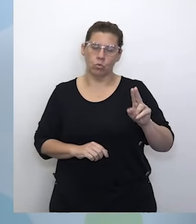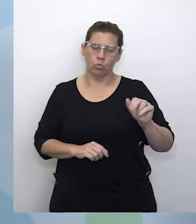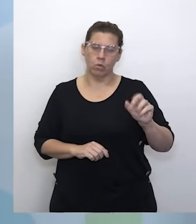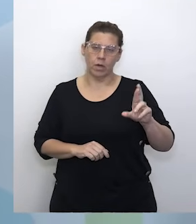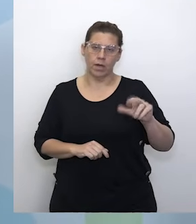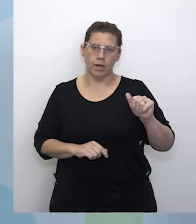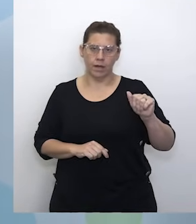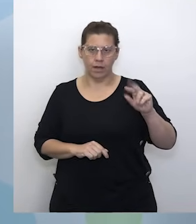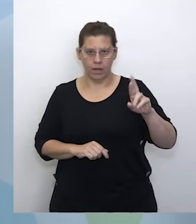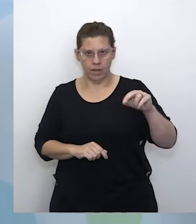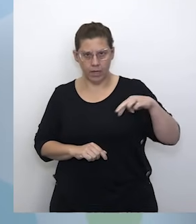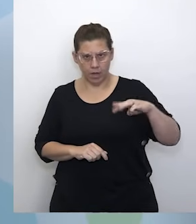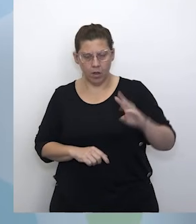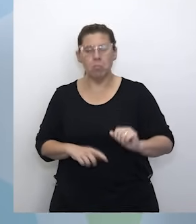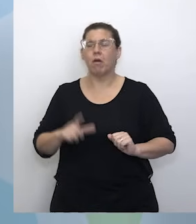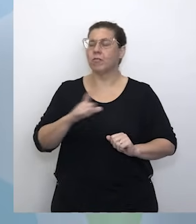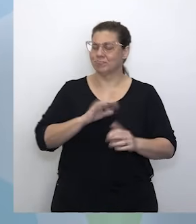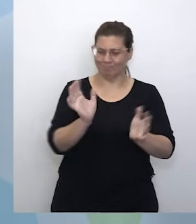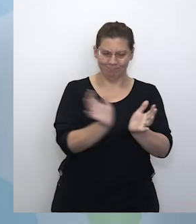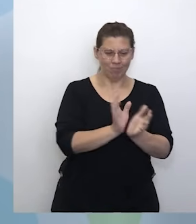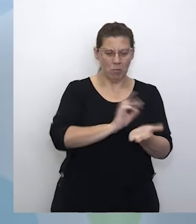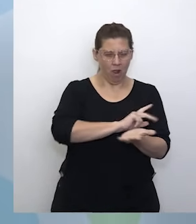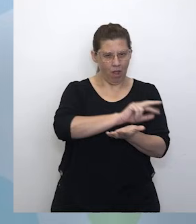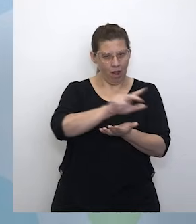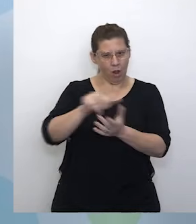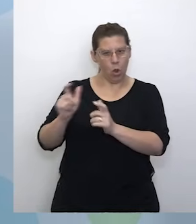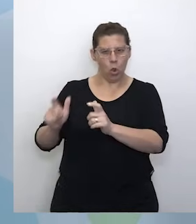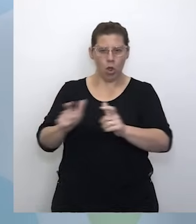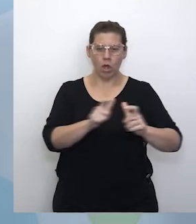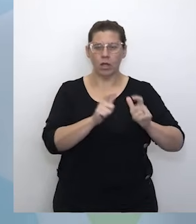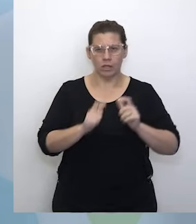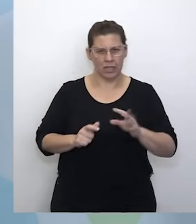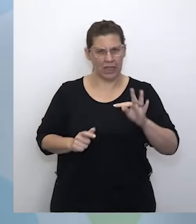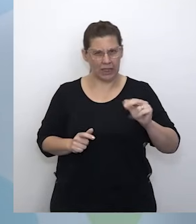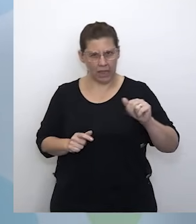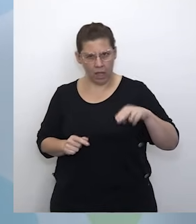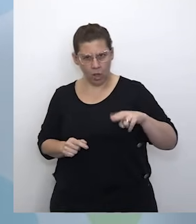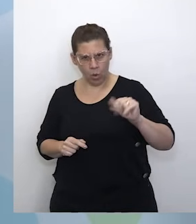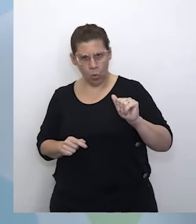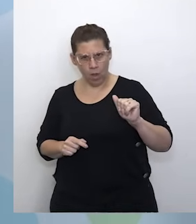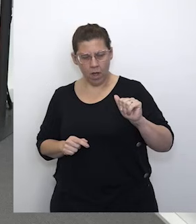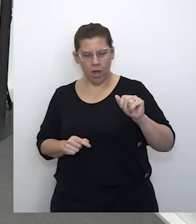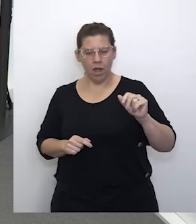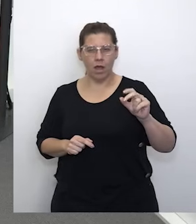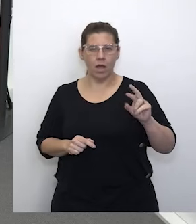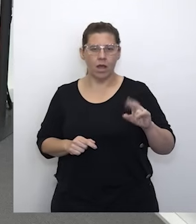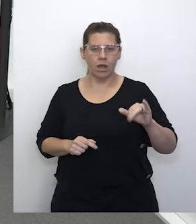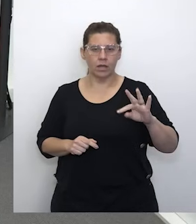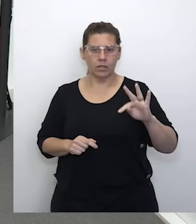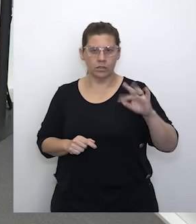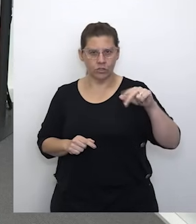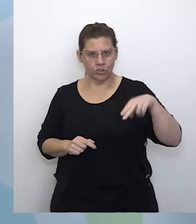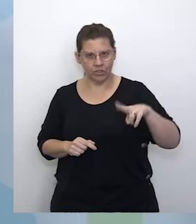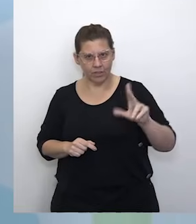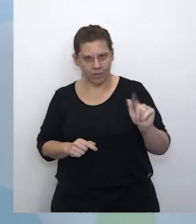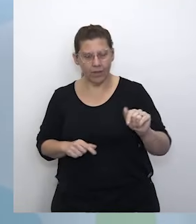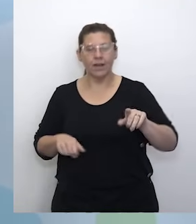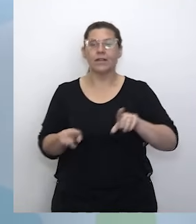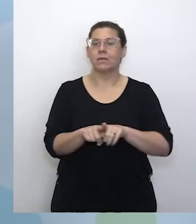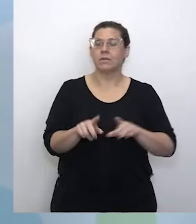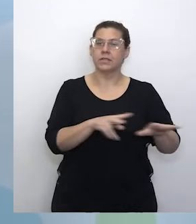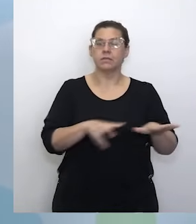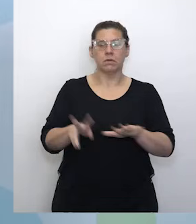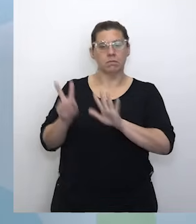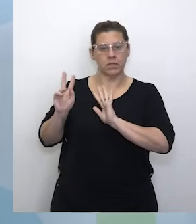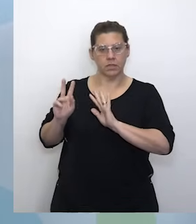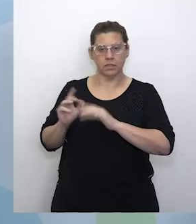hoje aqui, viu, Edjoel? É. Que bom, que legal. Tem de Taquaritinga, é isso que você tinha falado? Não, Bom, não. semana